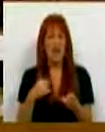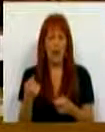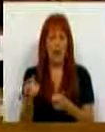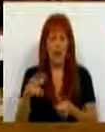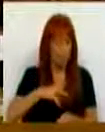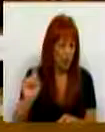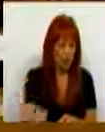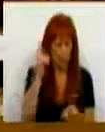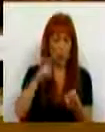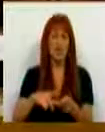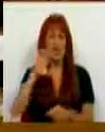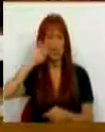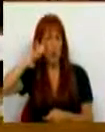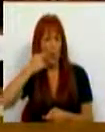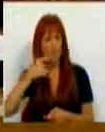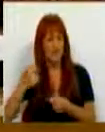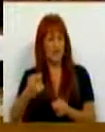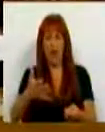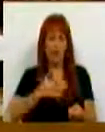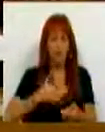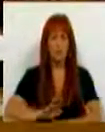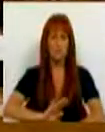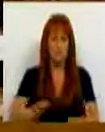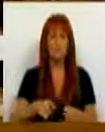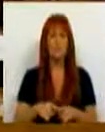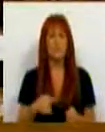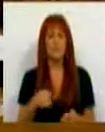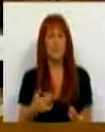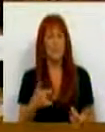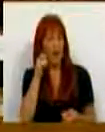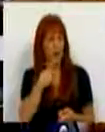em Portugal, que há desconfiança dos investidores.